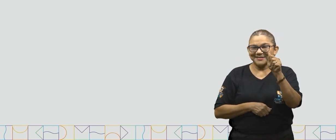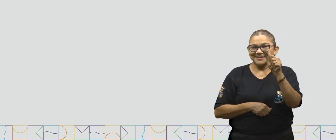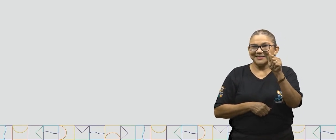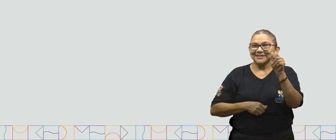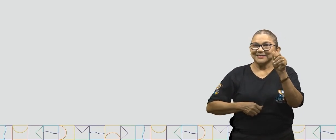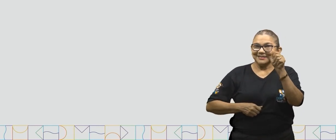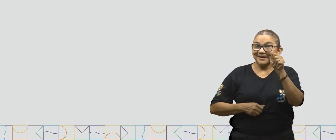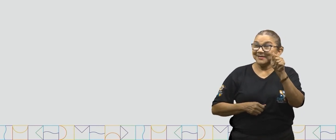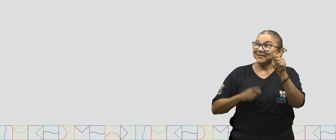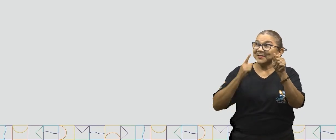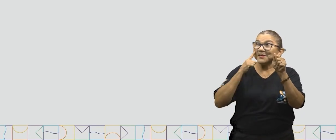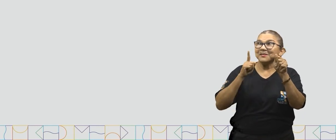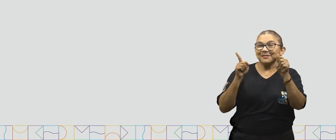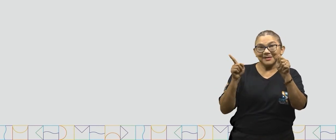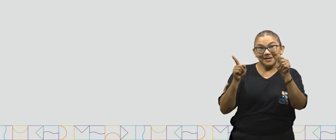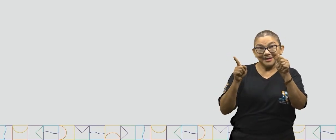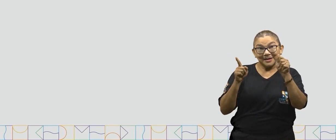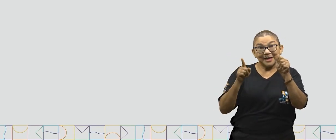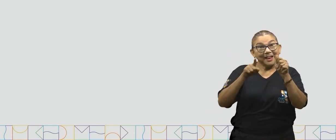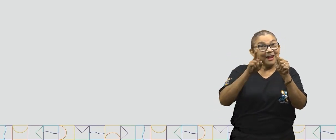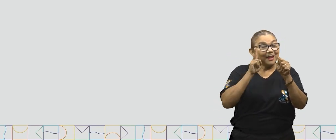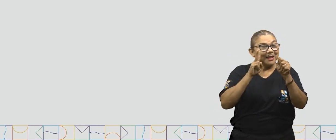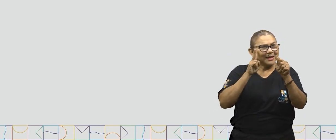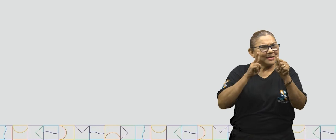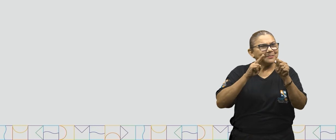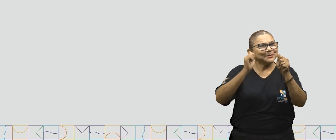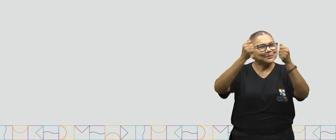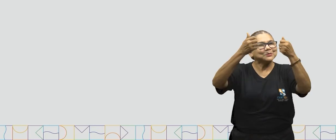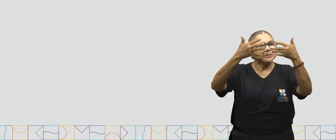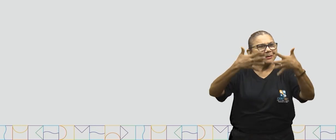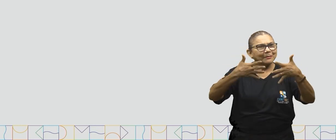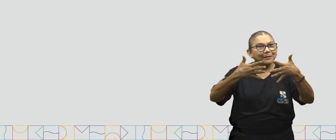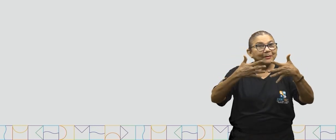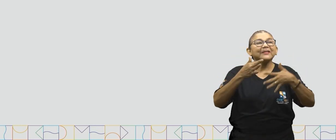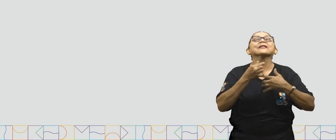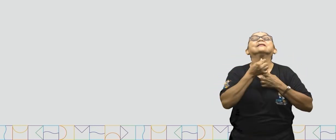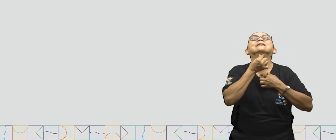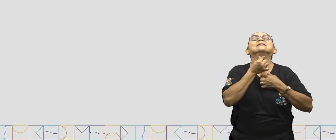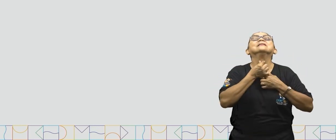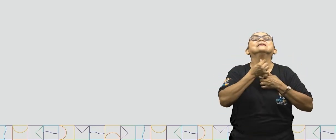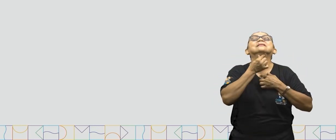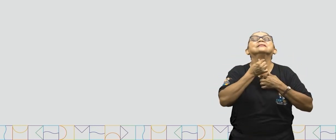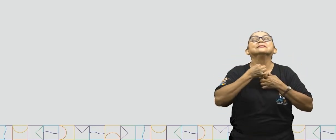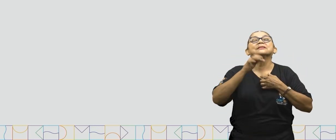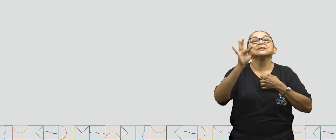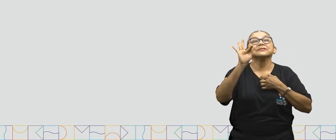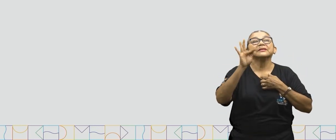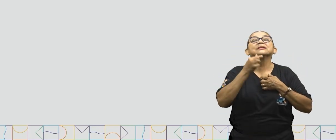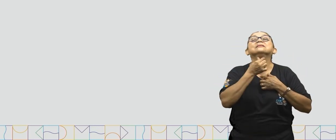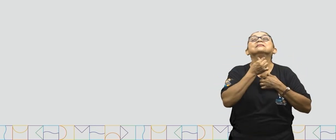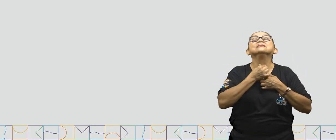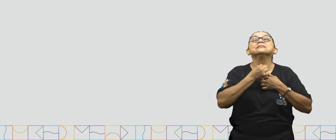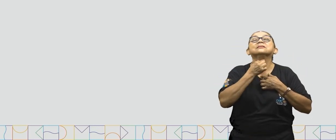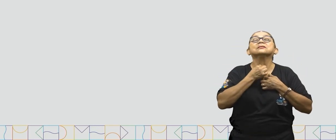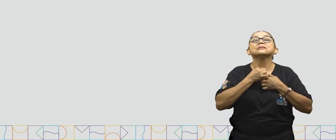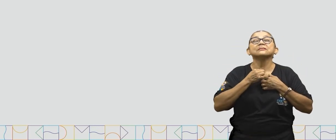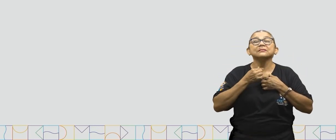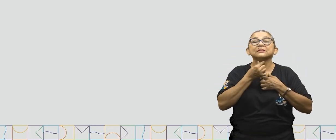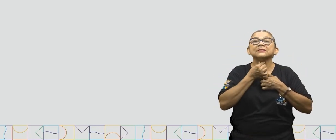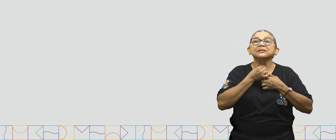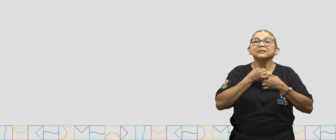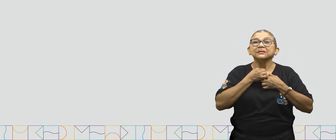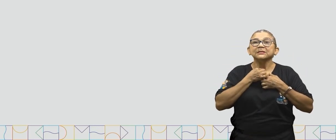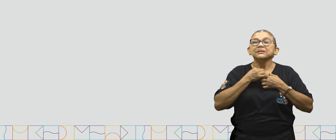Lembra, eu falei na aula de hoje que a faringe é o órgão que é comum ao sistema respiratório e também ao